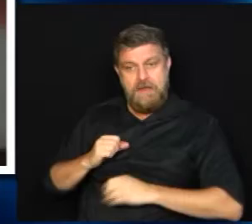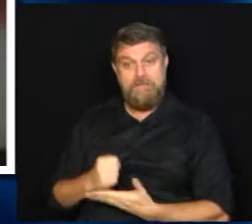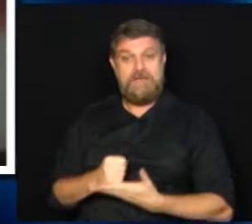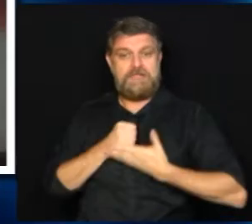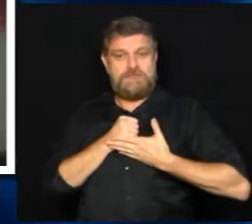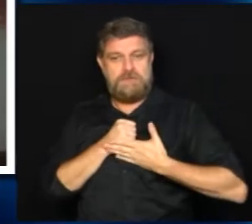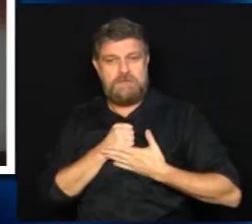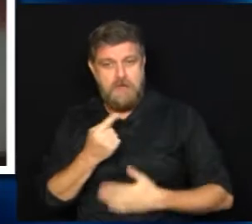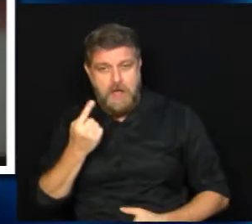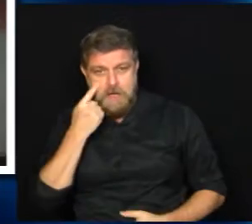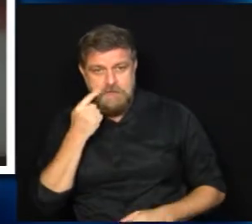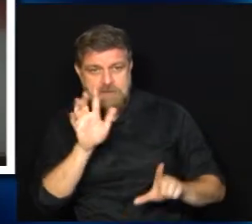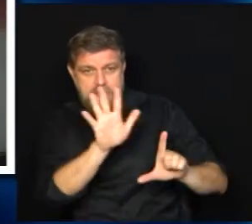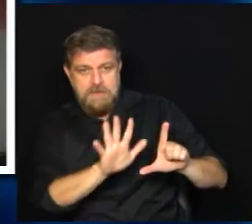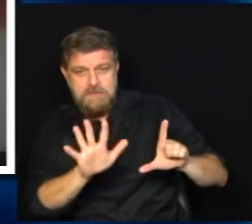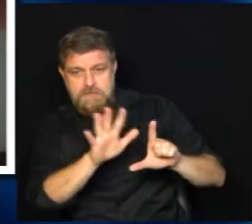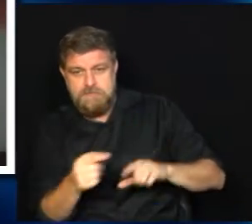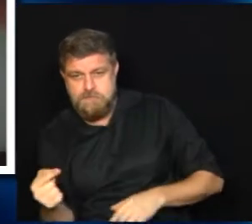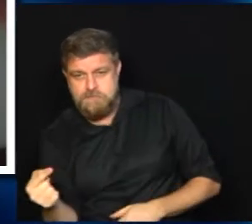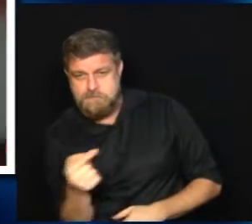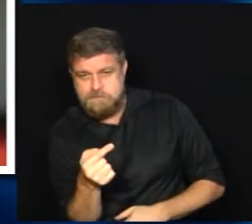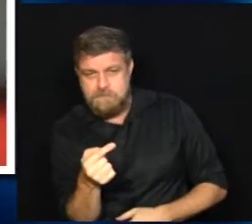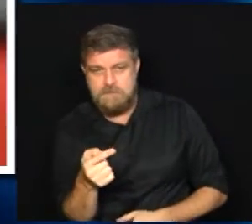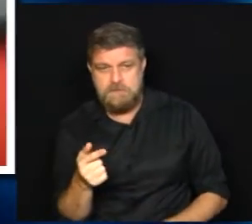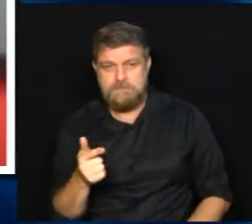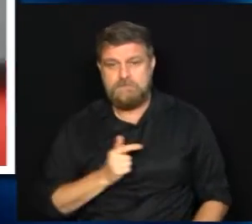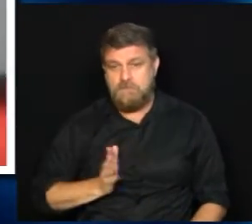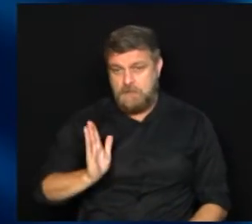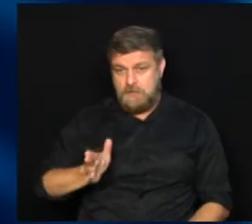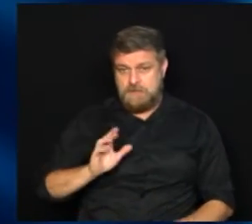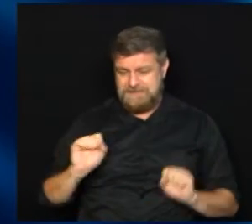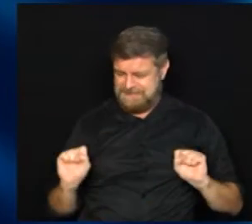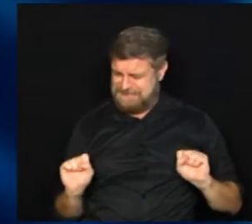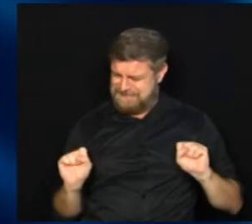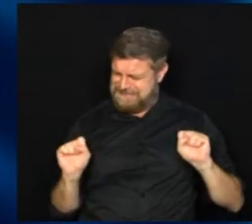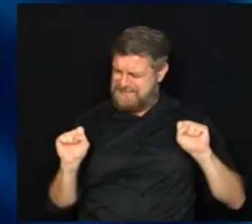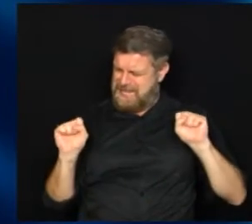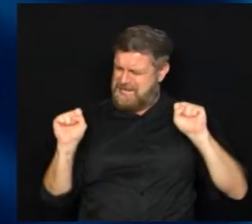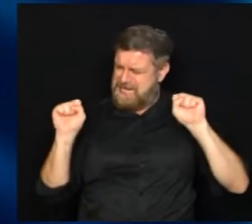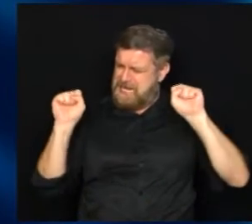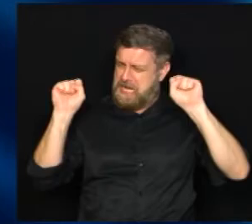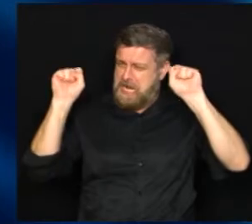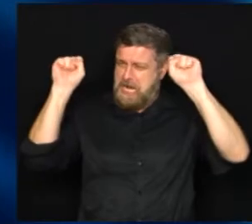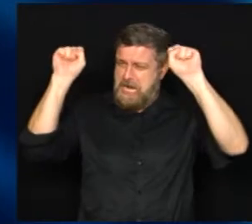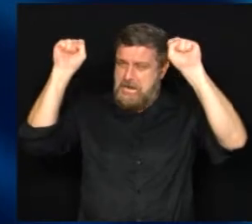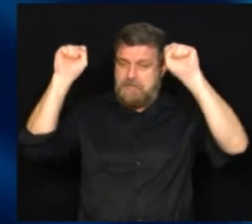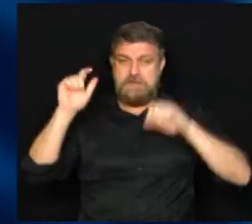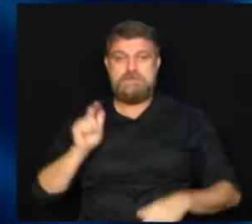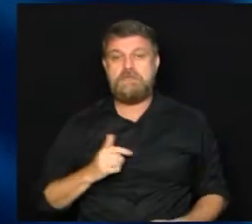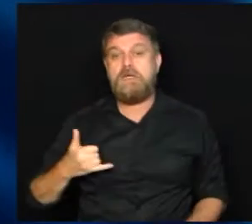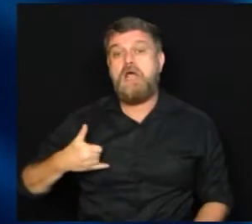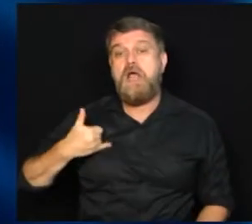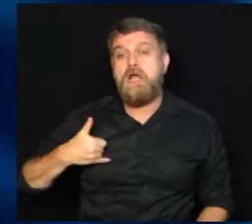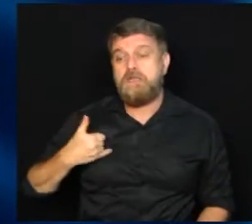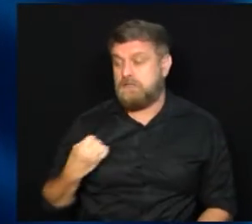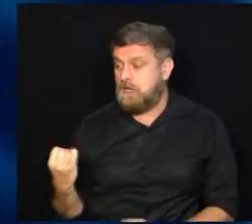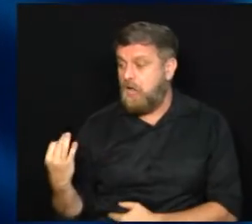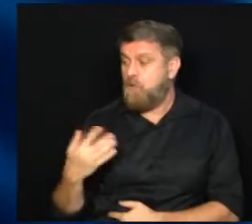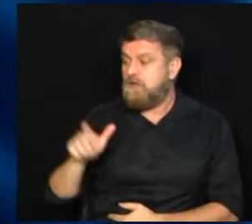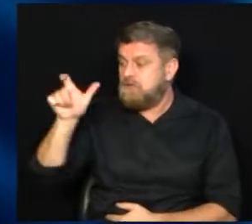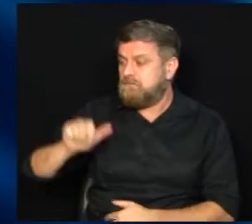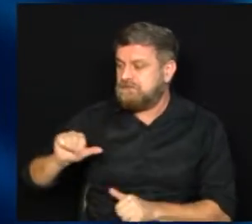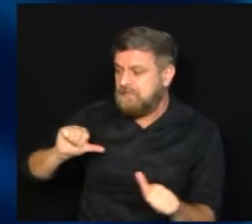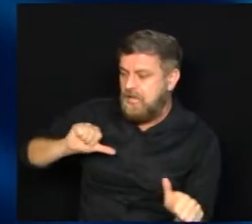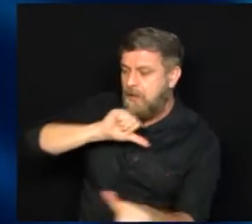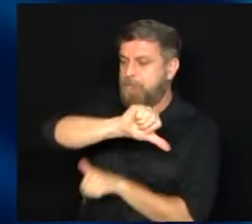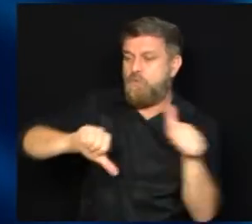A gente está vendo, enquanto isso, algumas imagens aqui já do levantamento de peso. Com quantos anos você saiu da ginástica